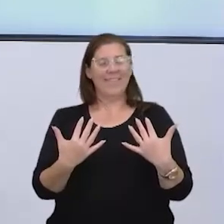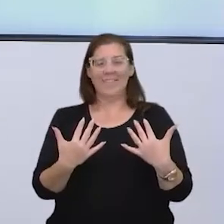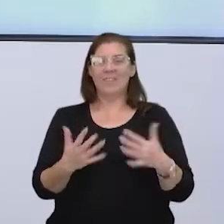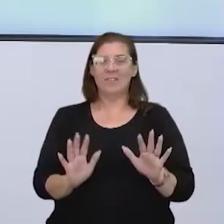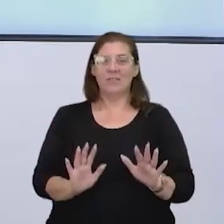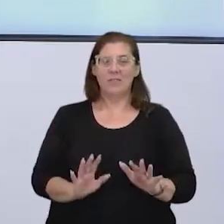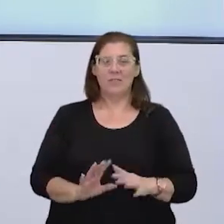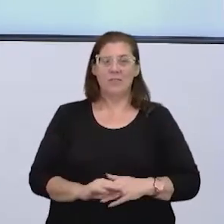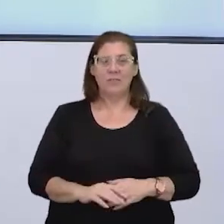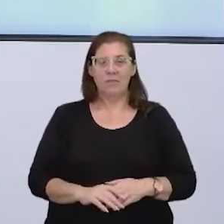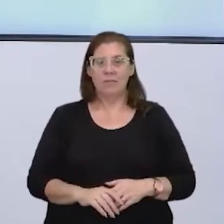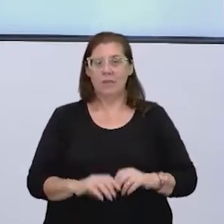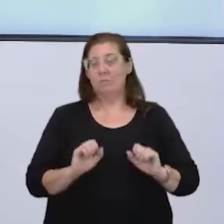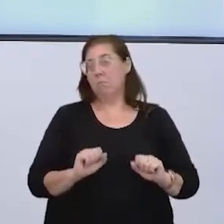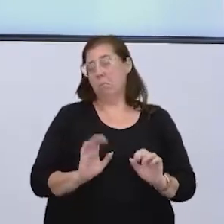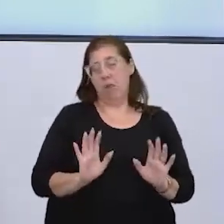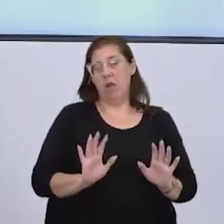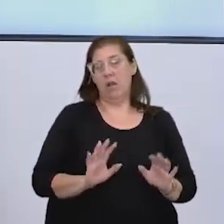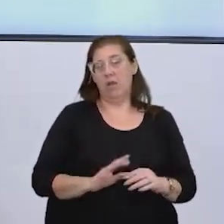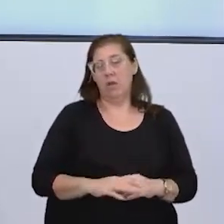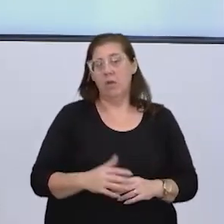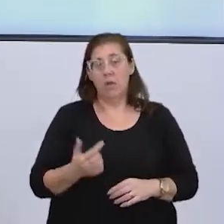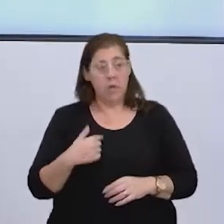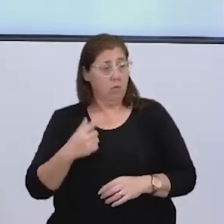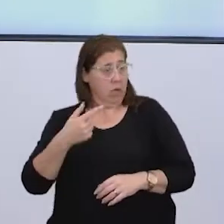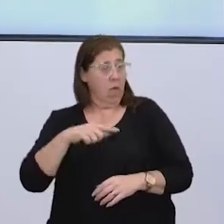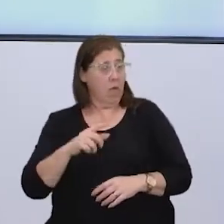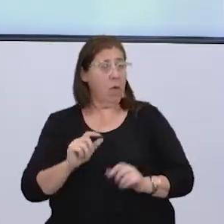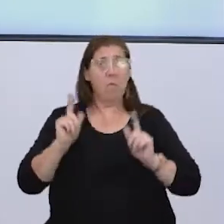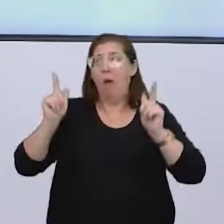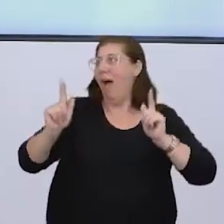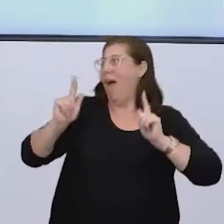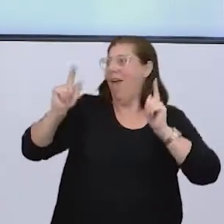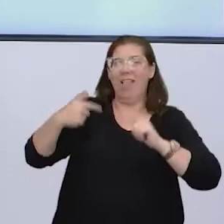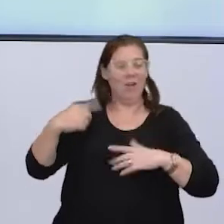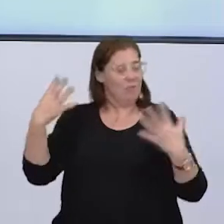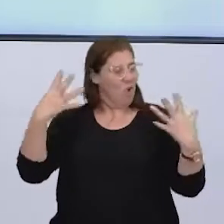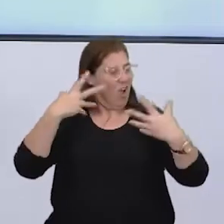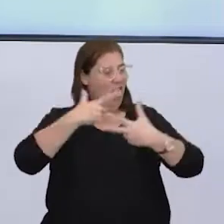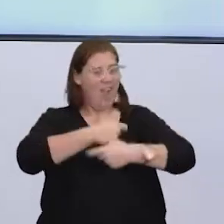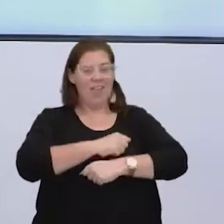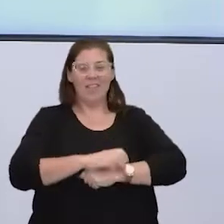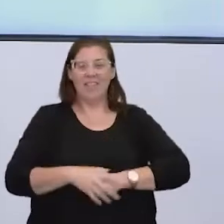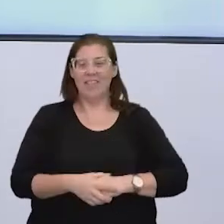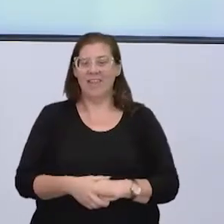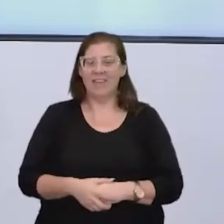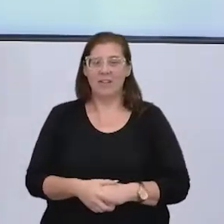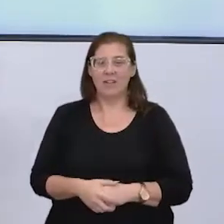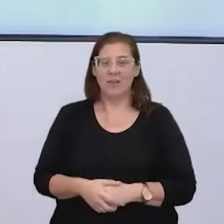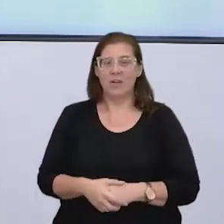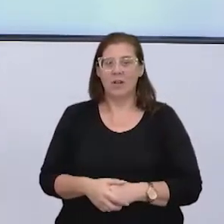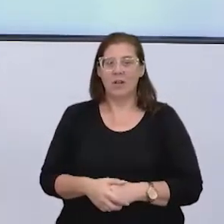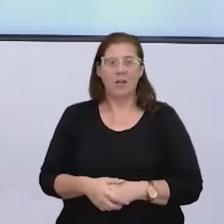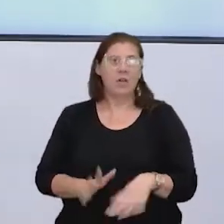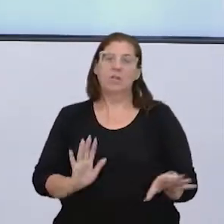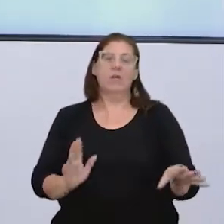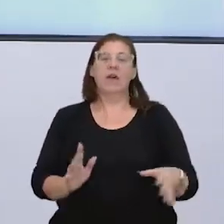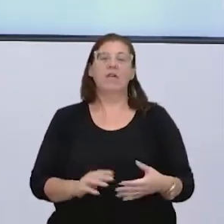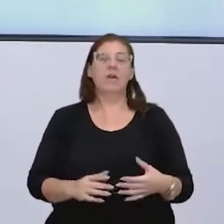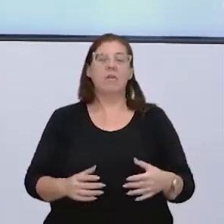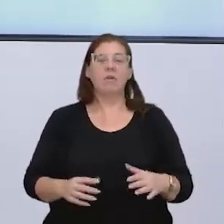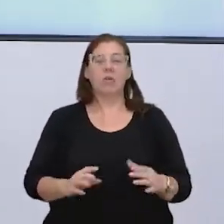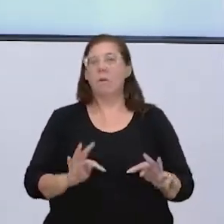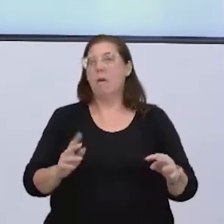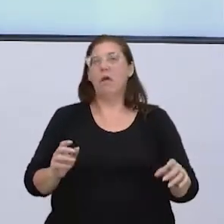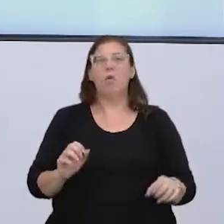chamar atenção, pode ser de tipo assim, cara, eu quero ir pra balada, eu quero ir bonita. Não é que eu quero ser... parou a balada pra me